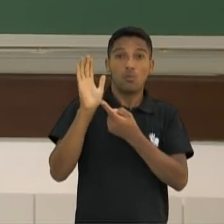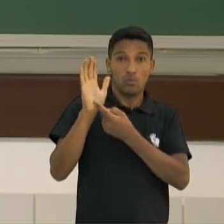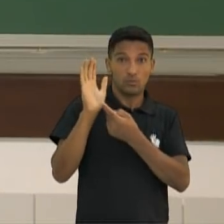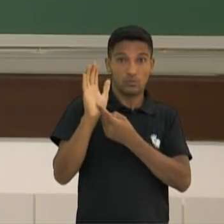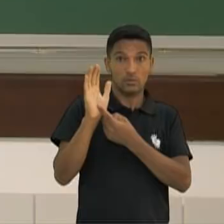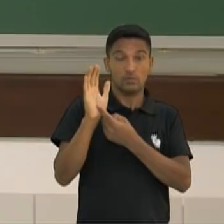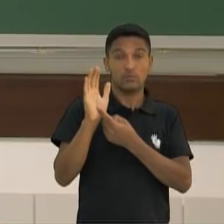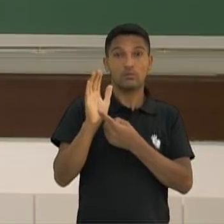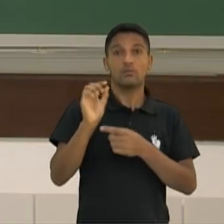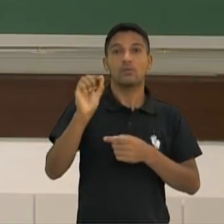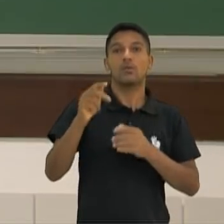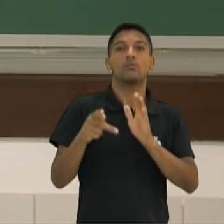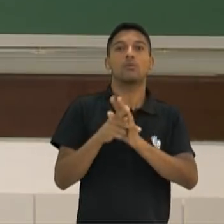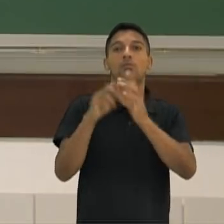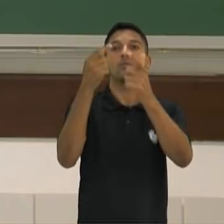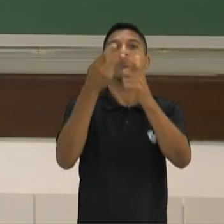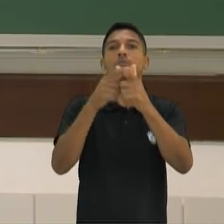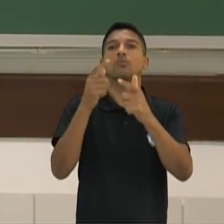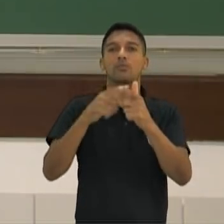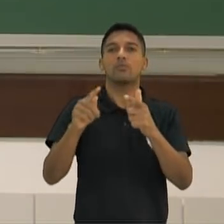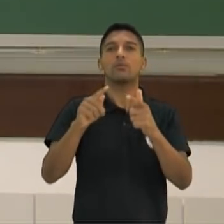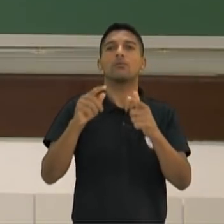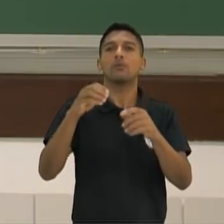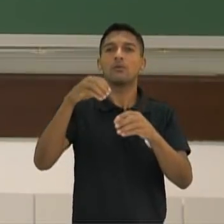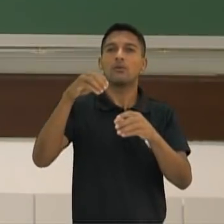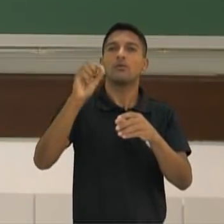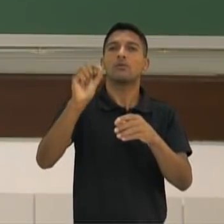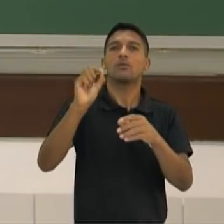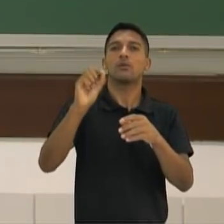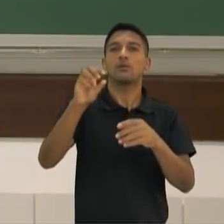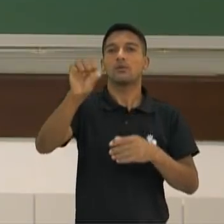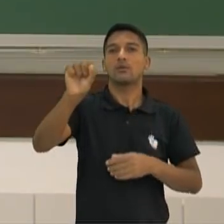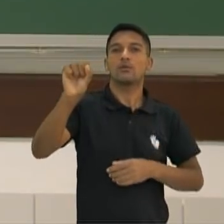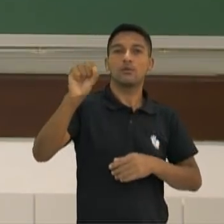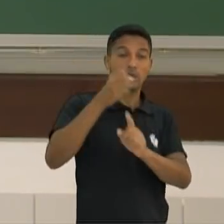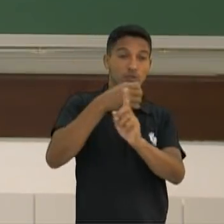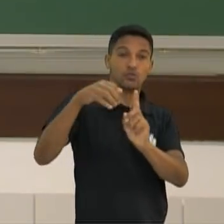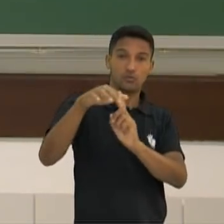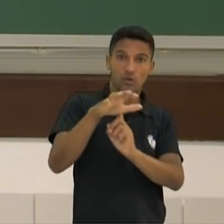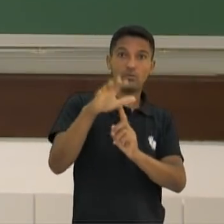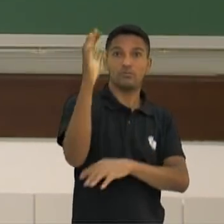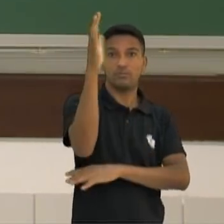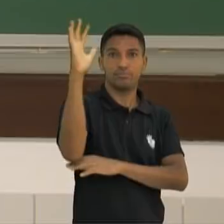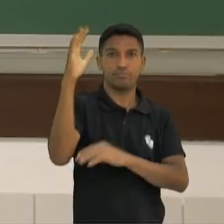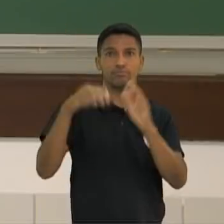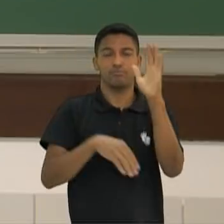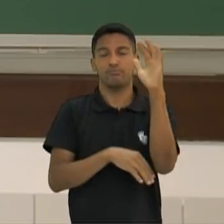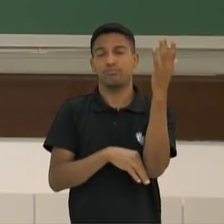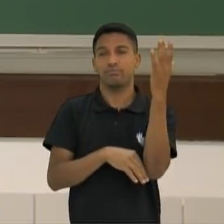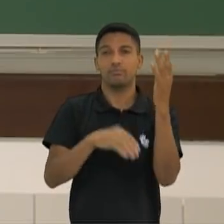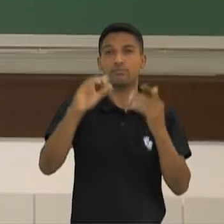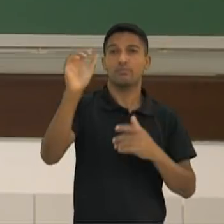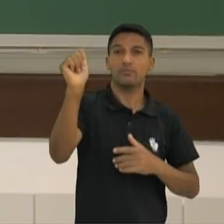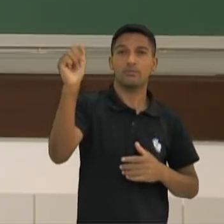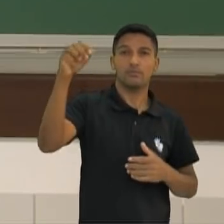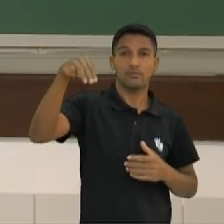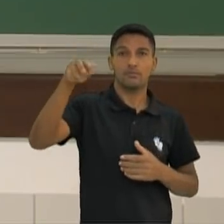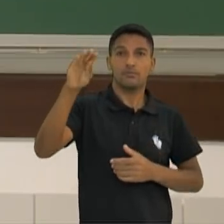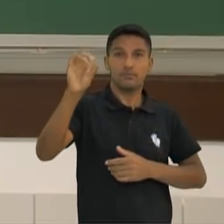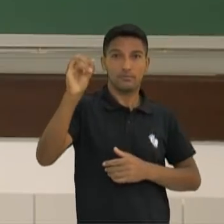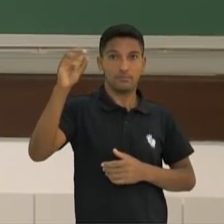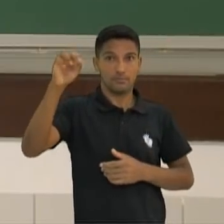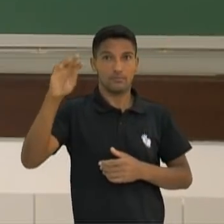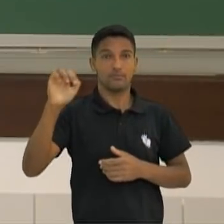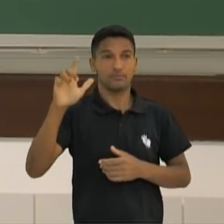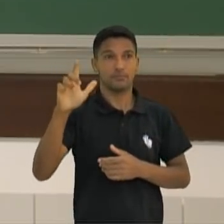aspecto conceitual, nós vemos que nesses lugares de maior concentração é onde está o foco da nossa análise principal,